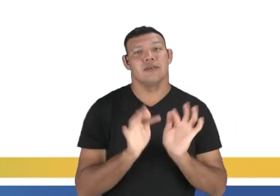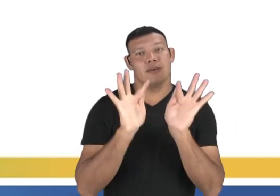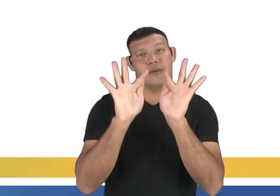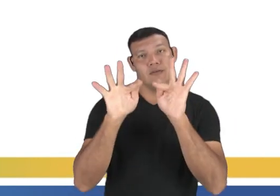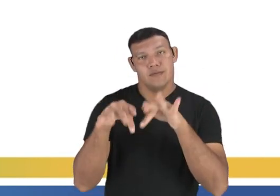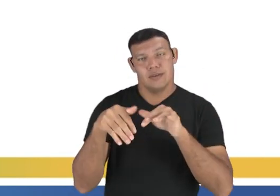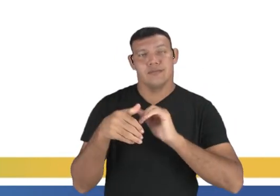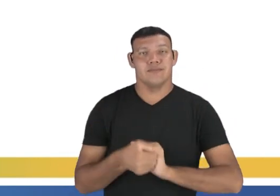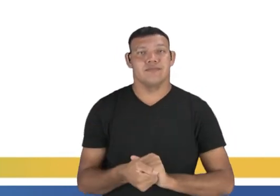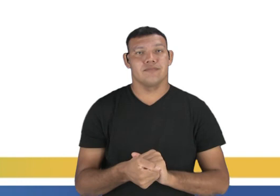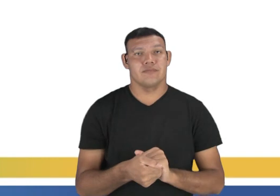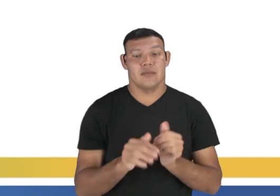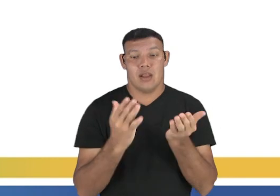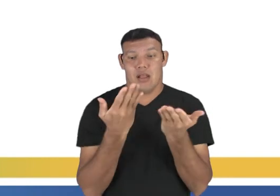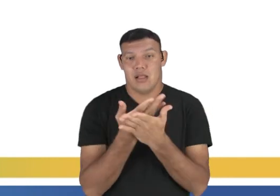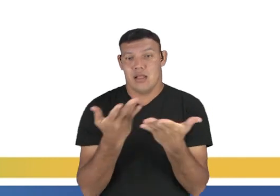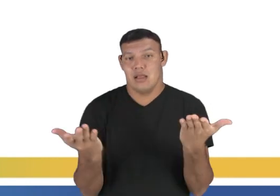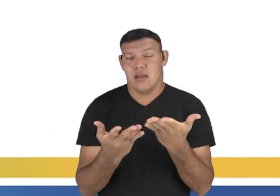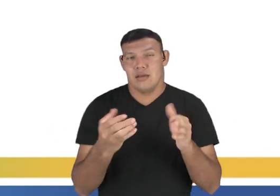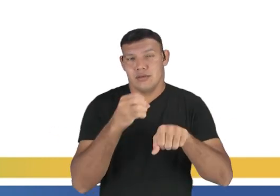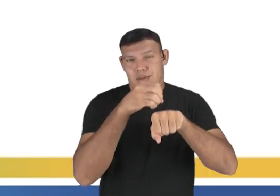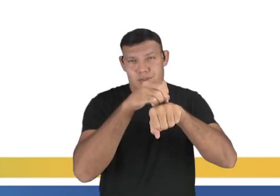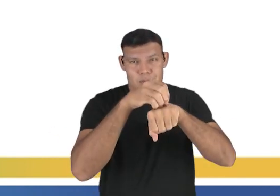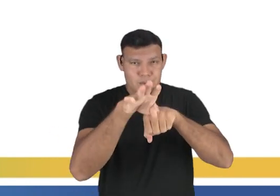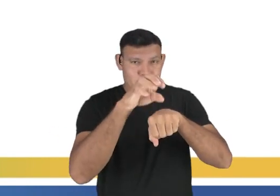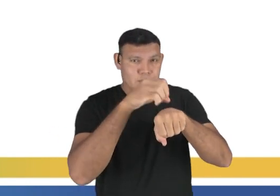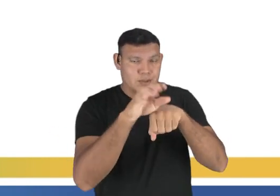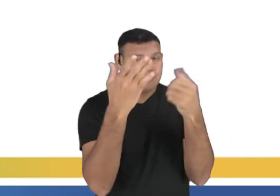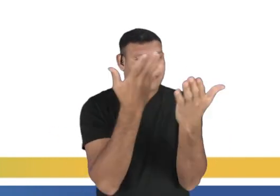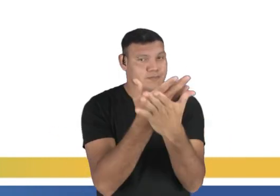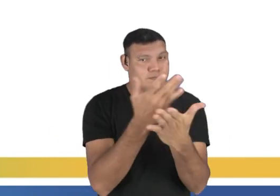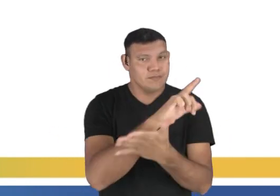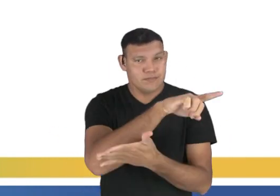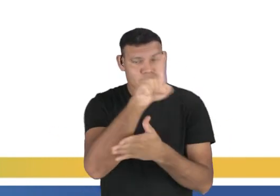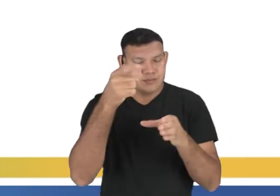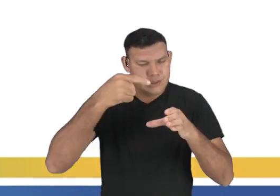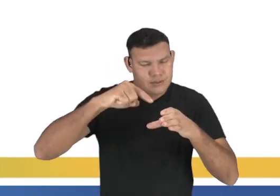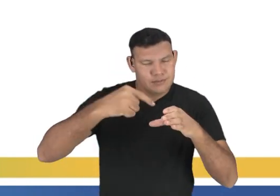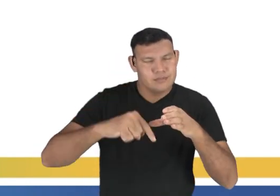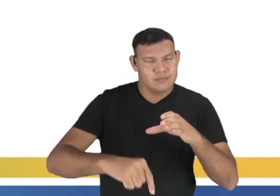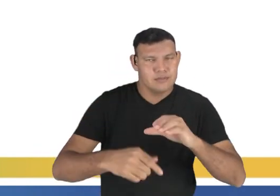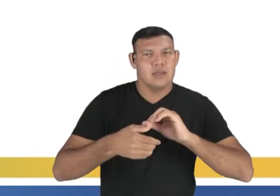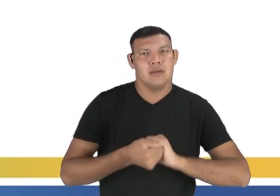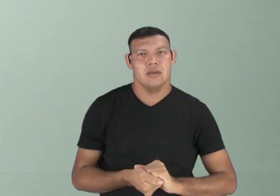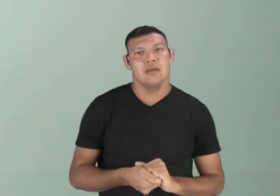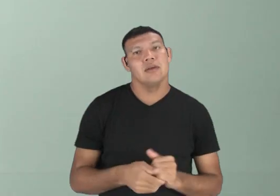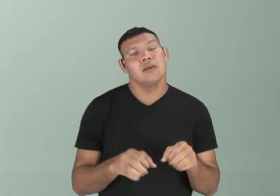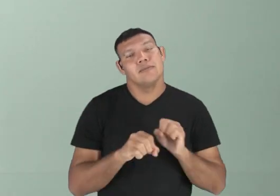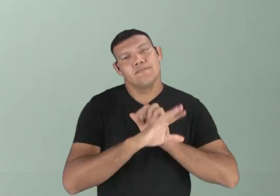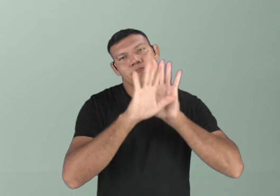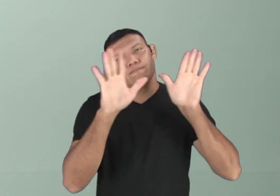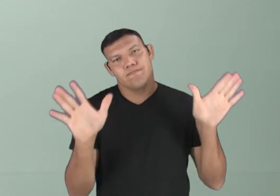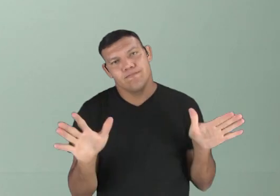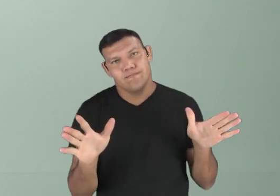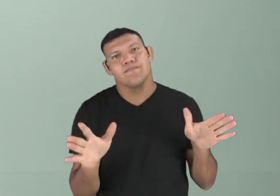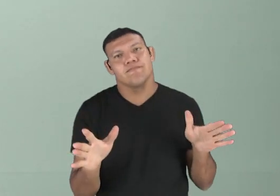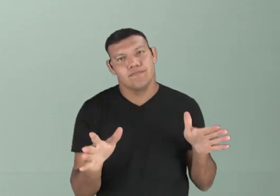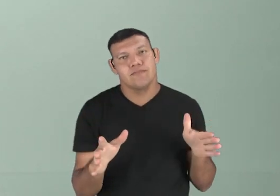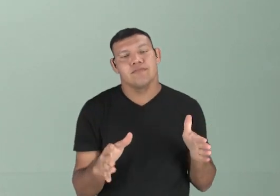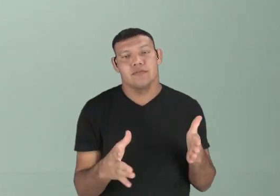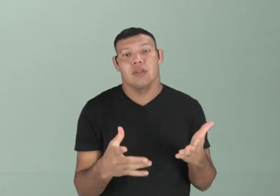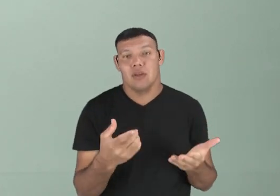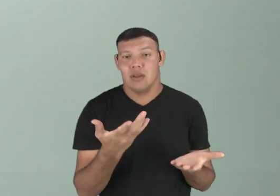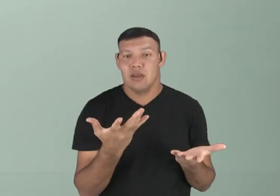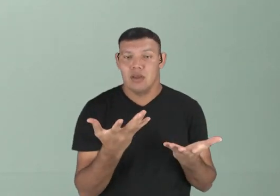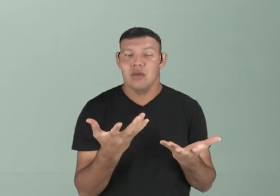finalizar nossa aula de hoje, o professor vai deixar algumas sugestões de estudo para você se aperfeiçoar ainda mais. E claro, o professor vai estar aqui à